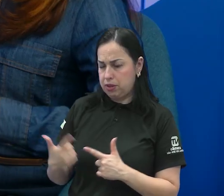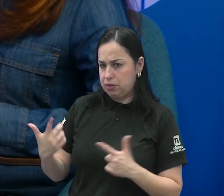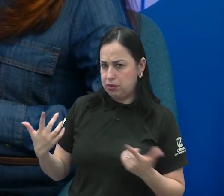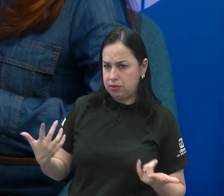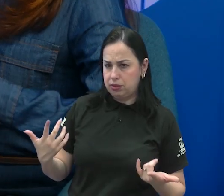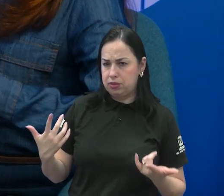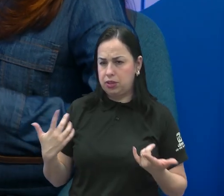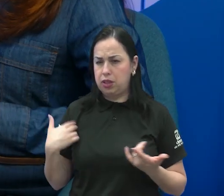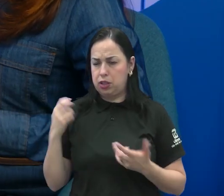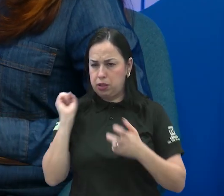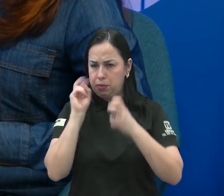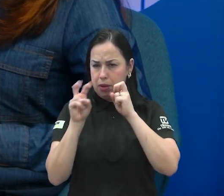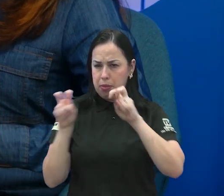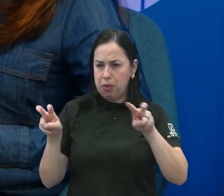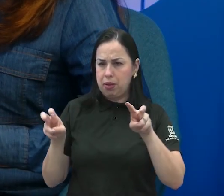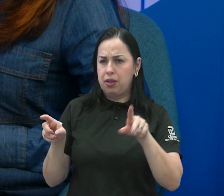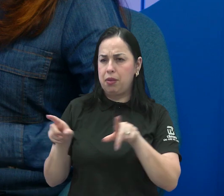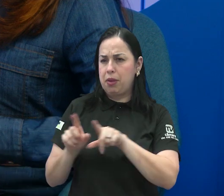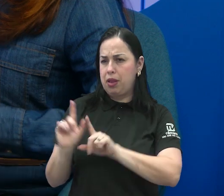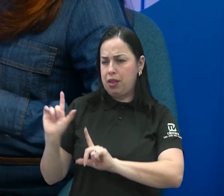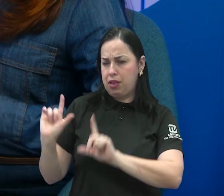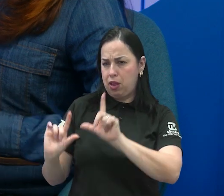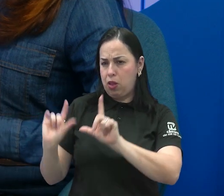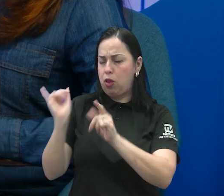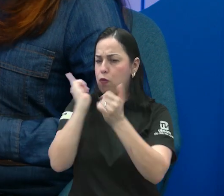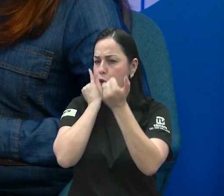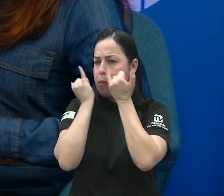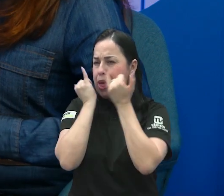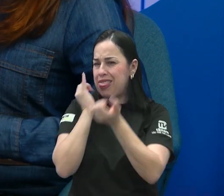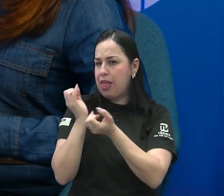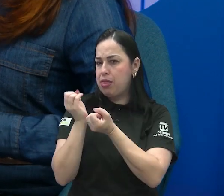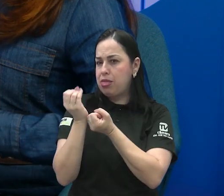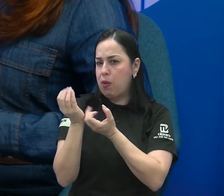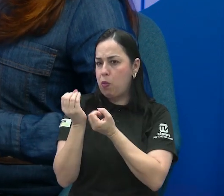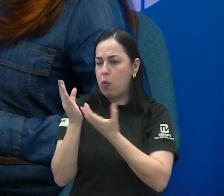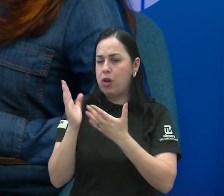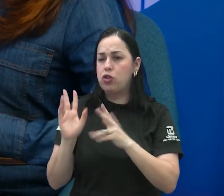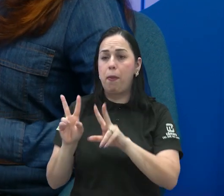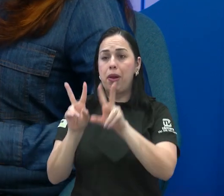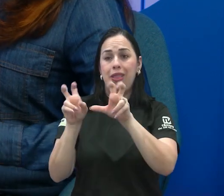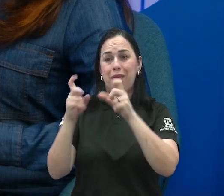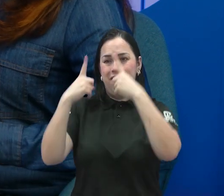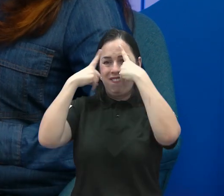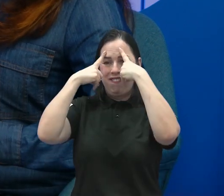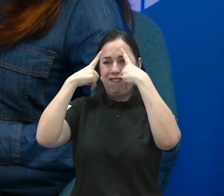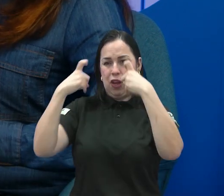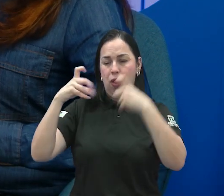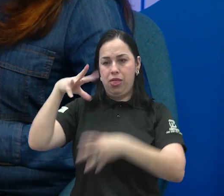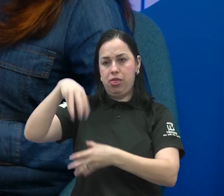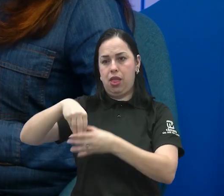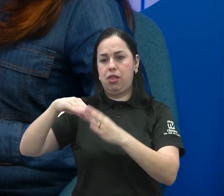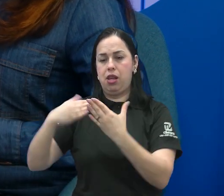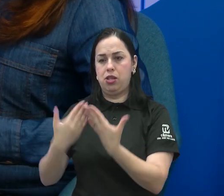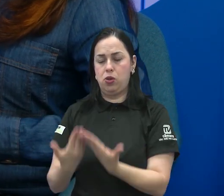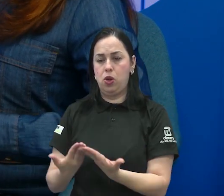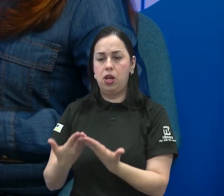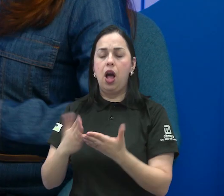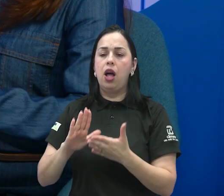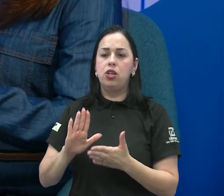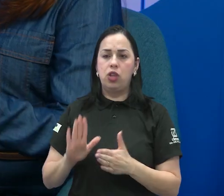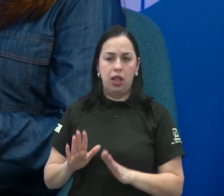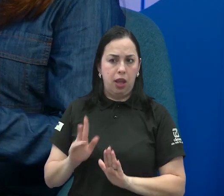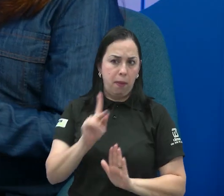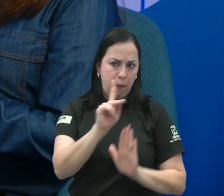ou outra, tem encontrado, até mesmo na mídia, né, várias notícias sobre isso, que é em relação à violência nas escolas, né? Inclusive,